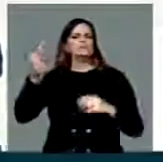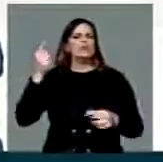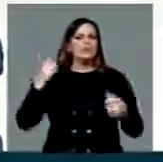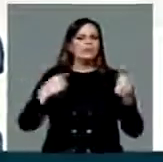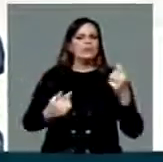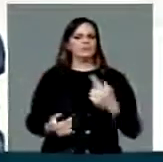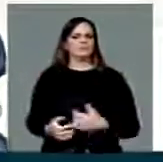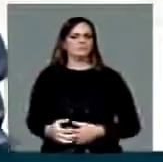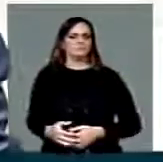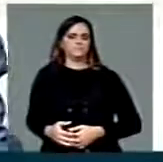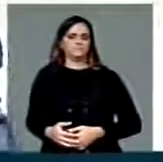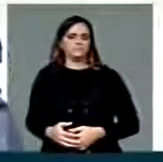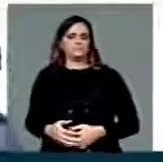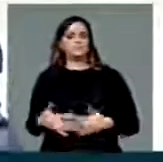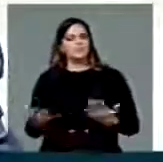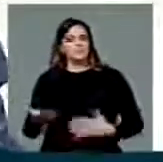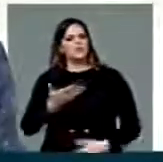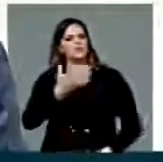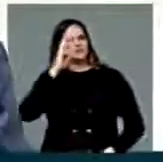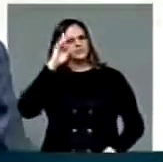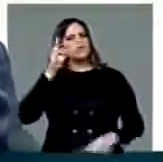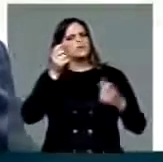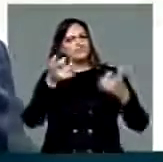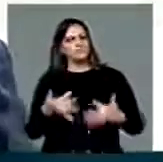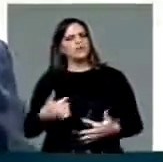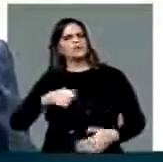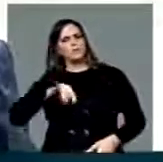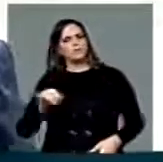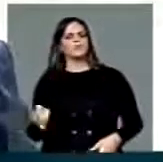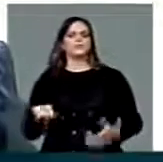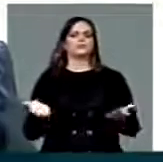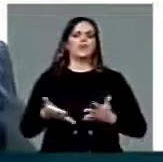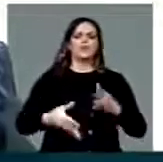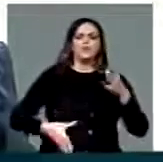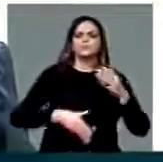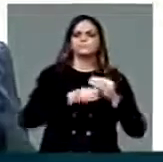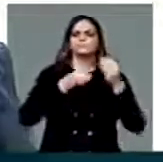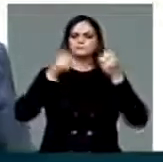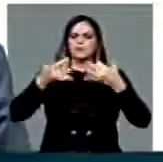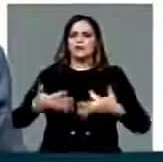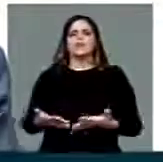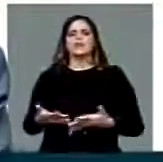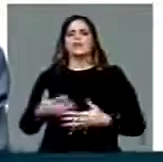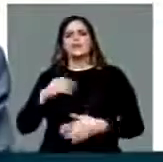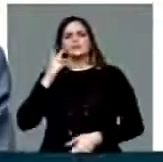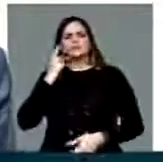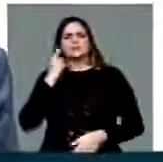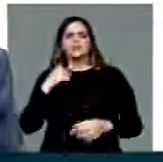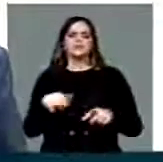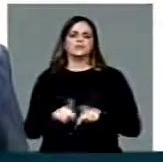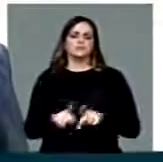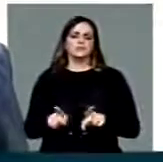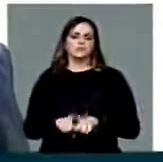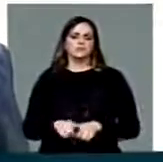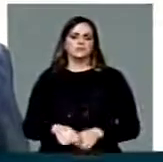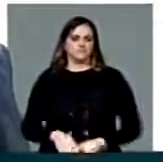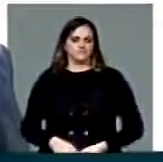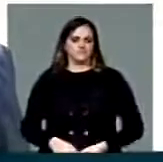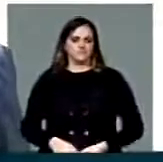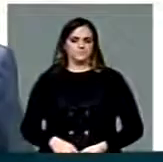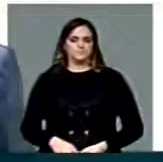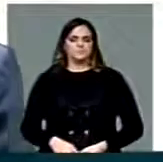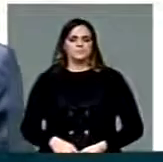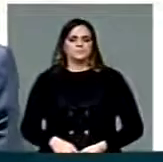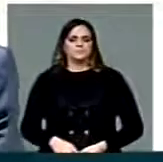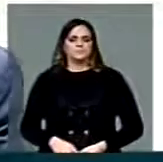Excelência no momento em que Vossa Excelência presta contas aos seus correligionários e ao povo maranhense do que tem procurado fazer em favor daquele